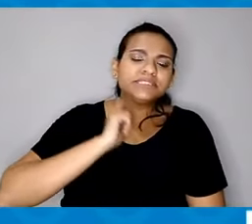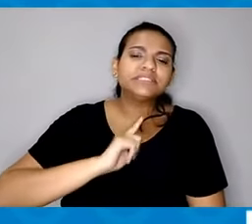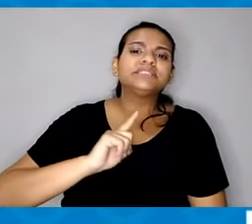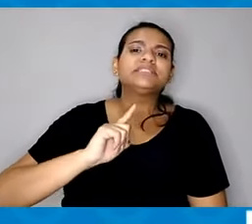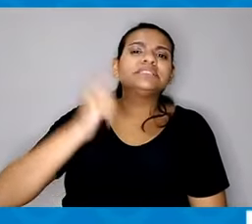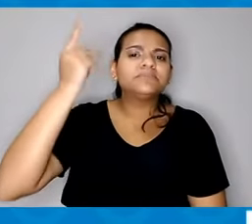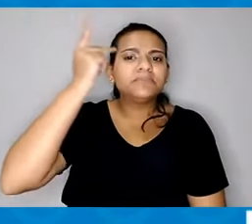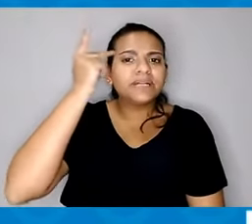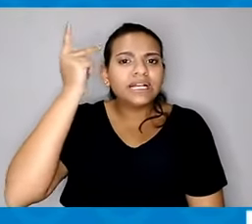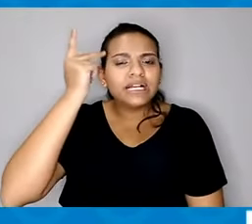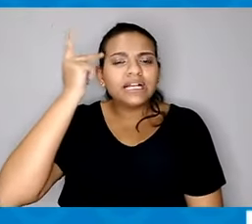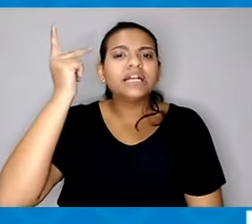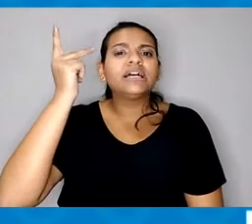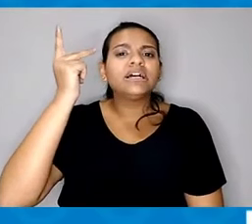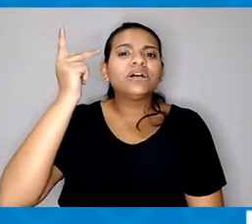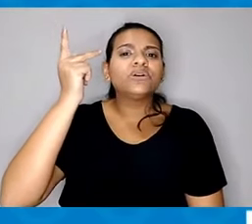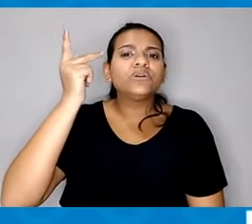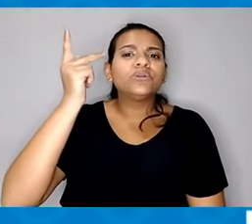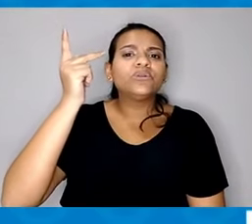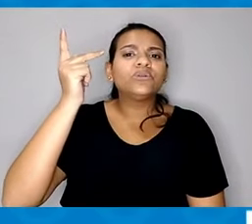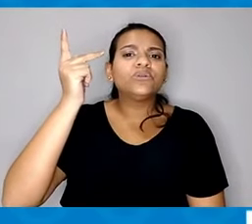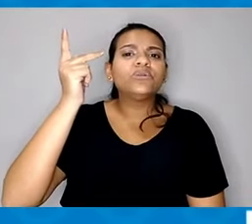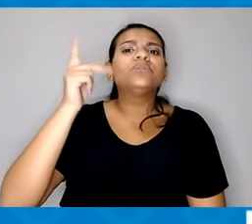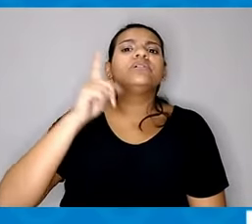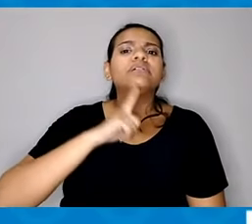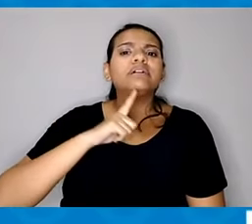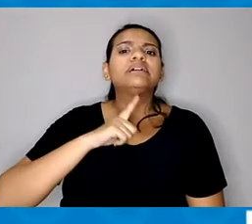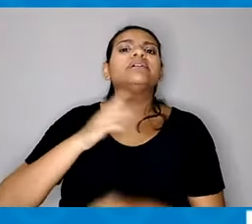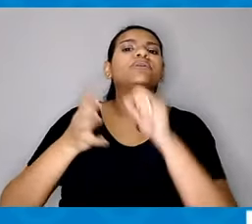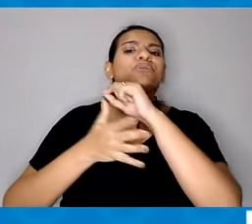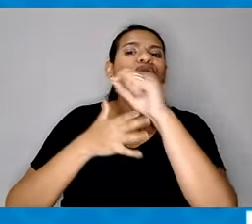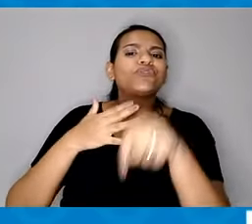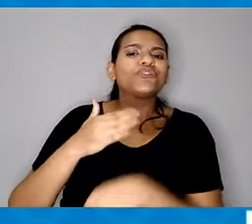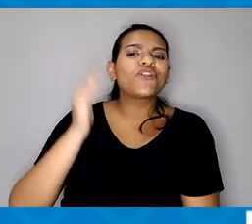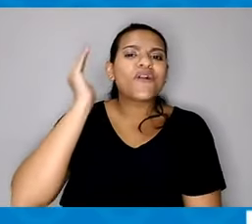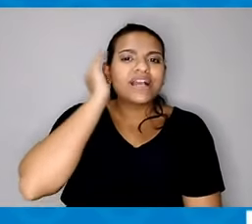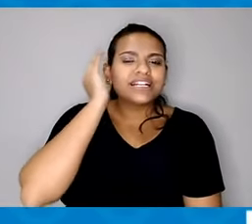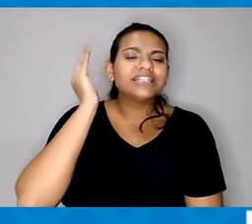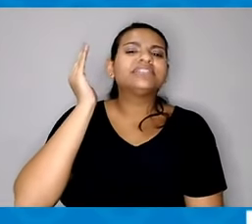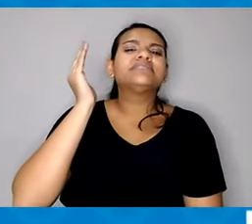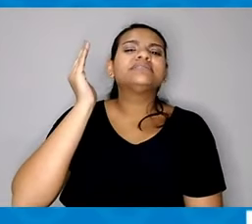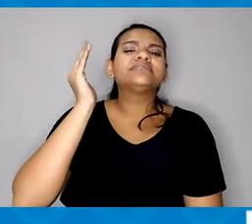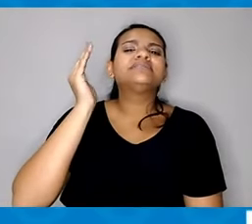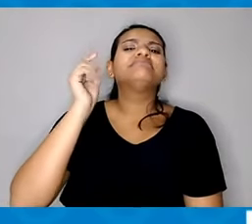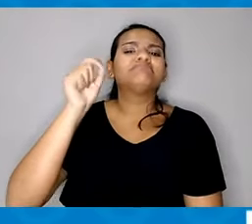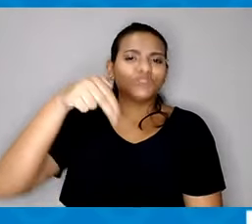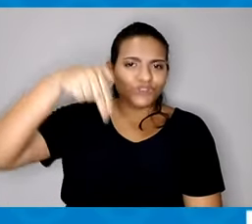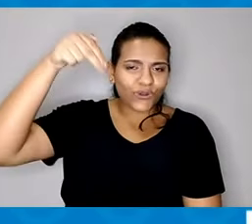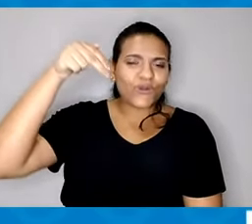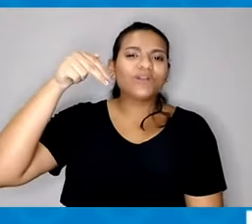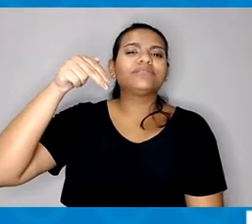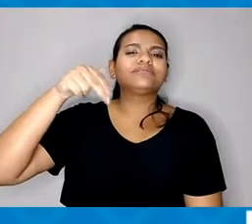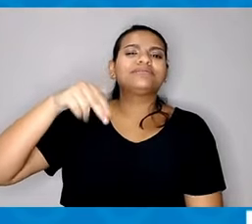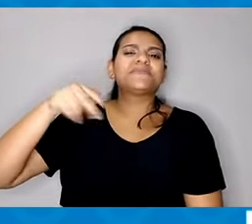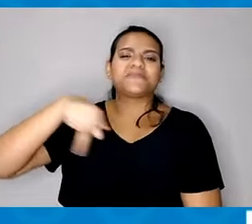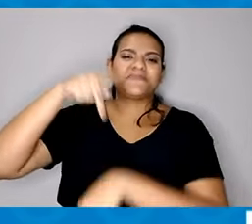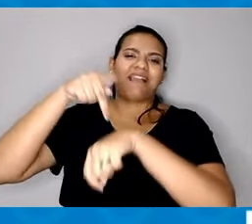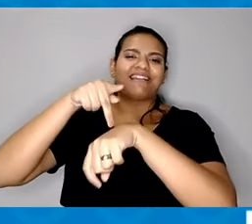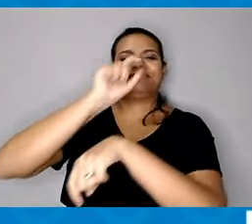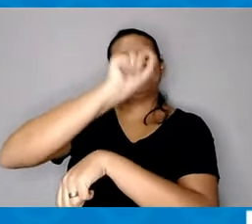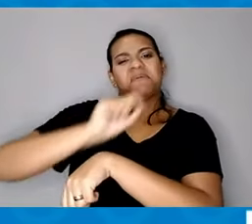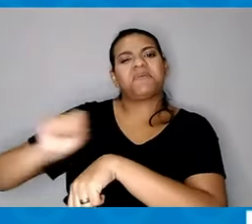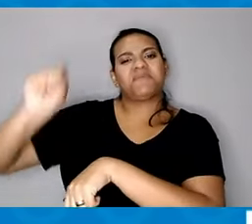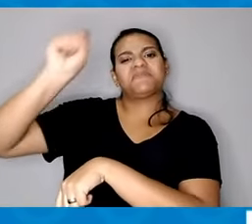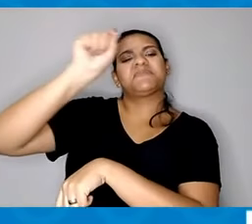Grosso do Sul, Tocantins, diversos estados, várias regiões do país, muito legal. Podem contribuir com